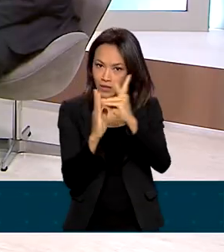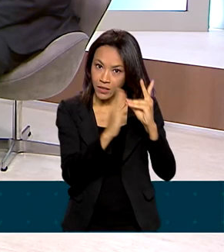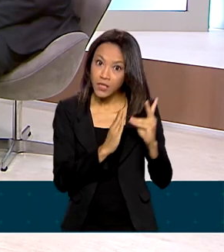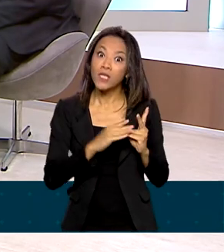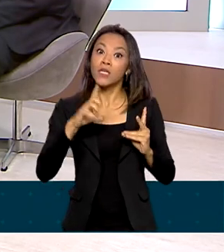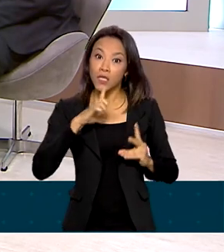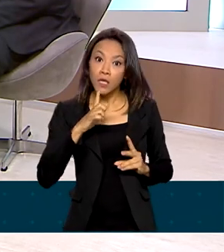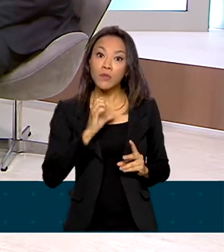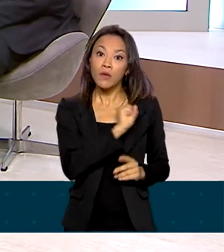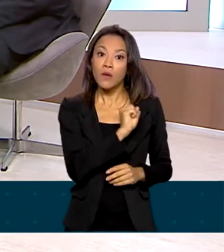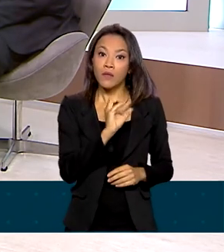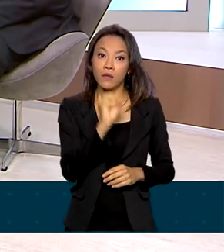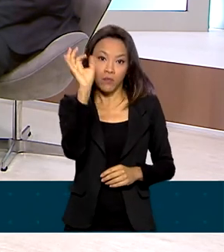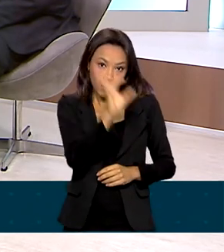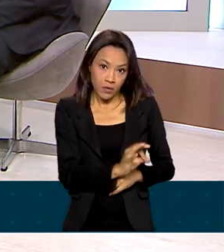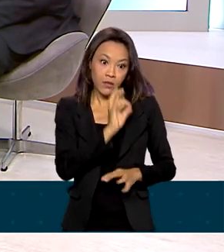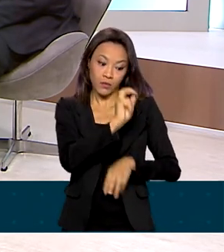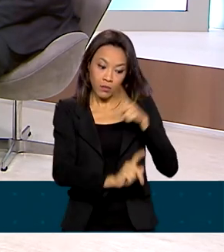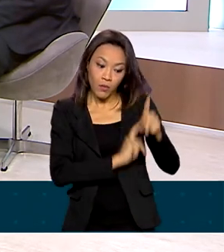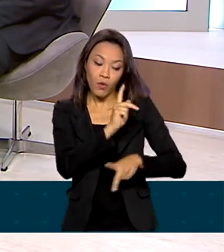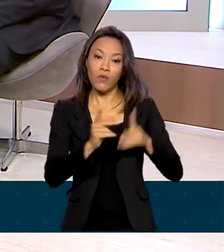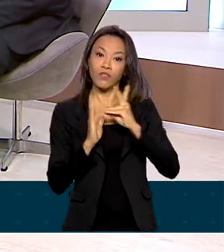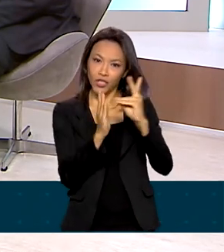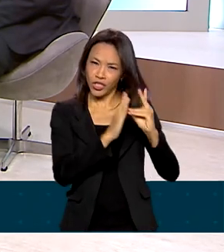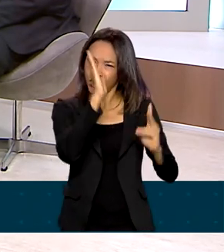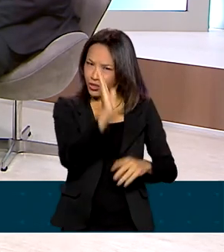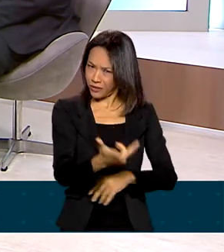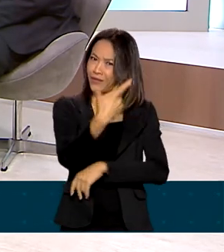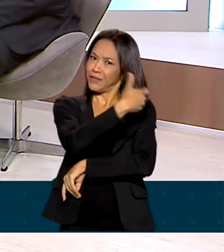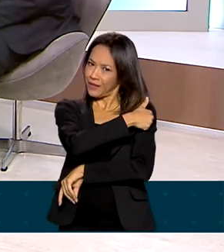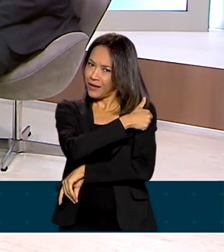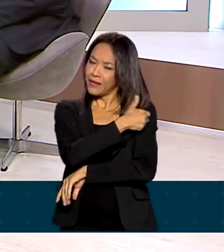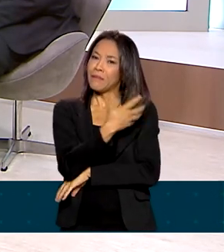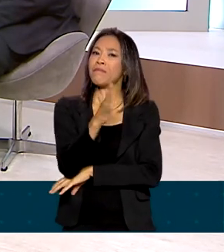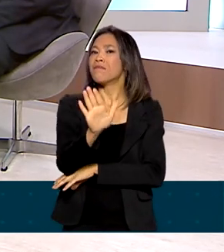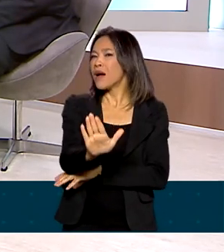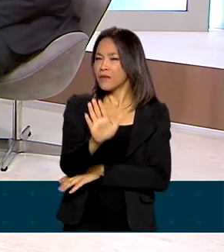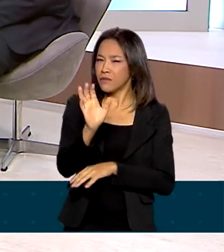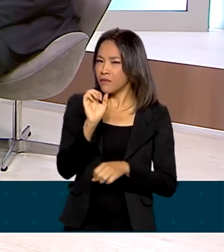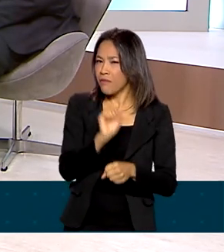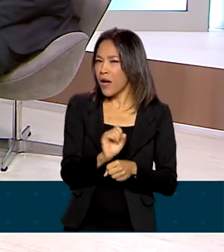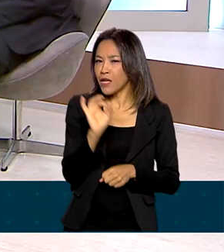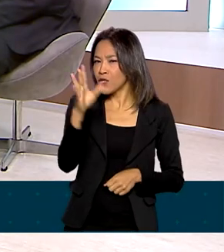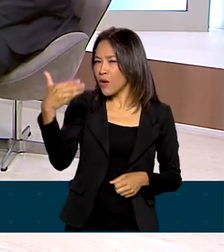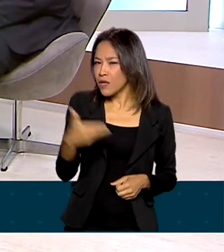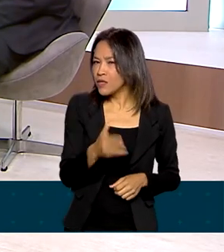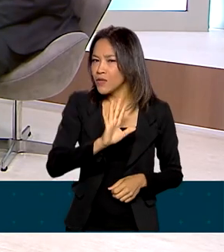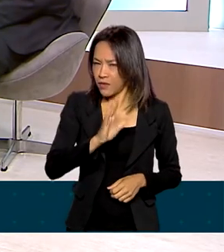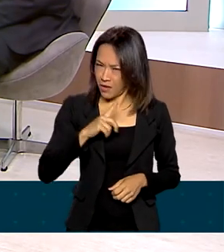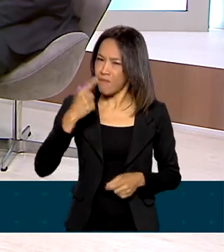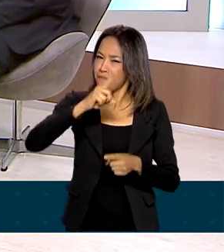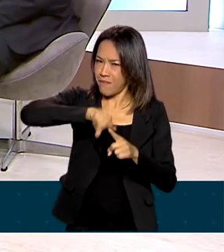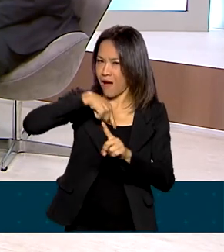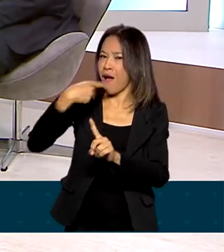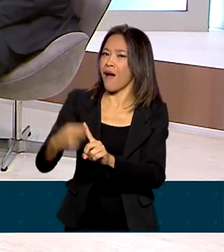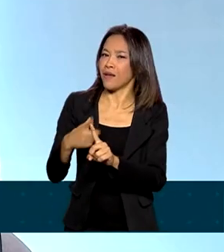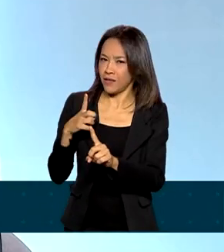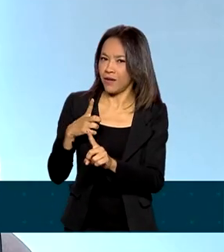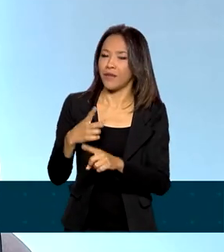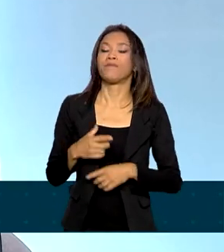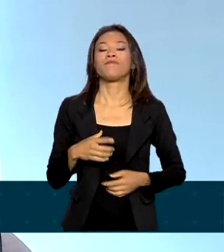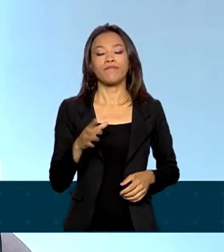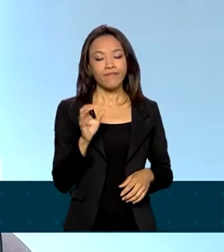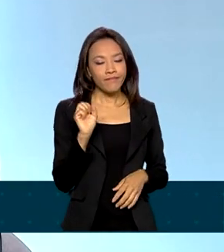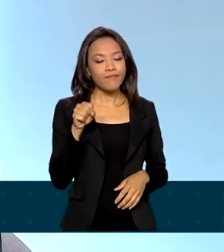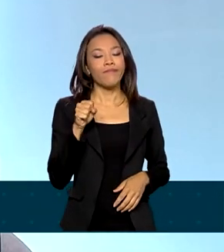80% da nossa população indígena já vacinada. Mas não para só na questão da vacinação, tem muito mais, né? Não, a Secretaria